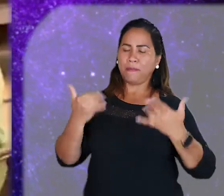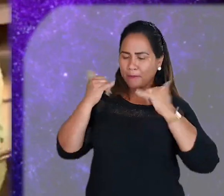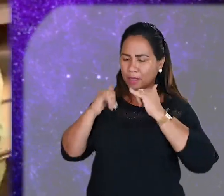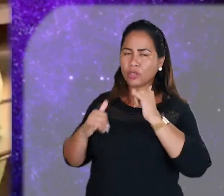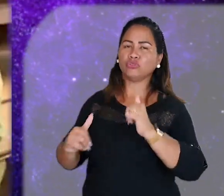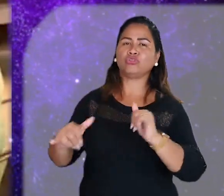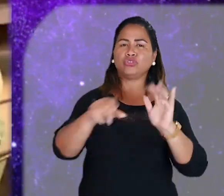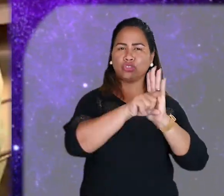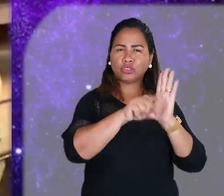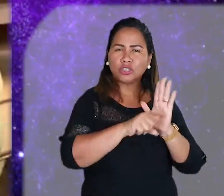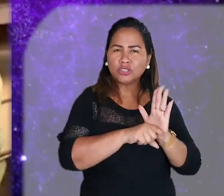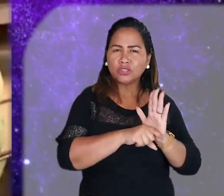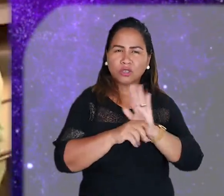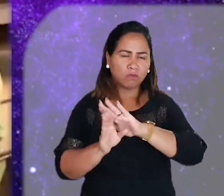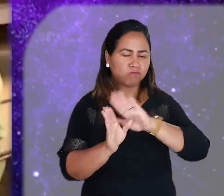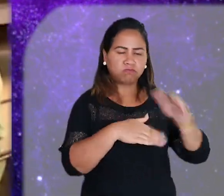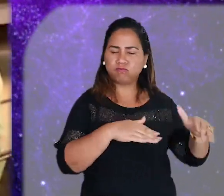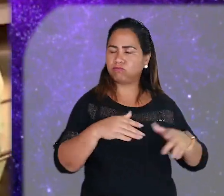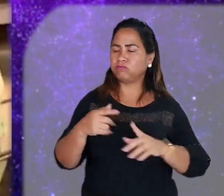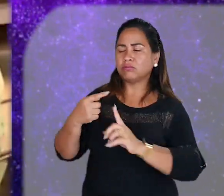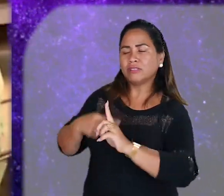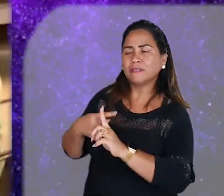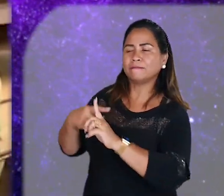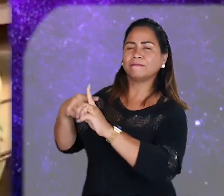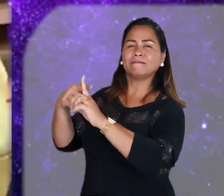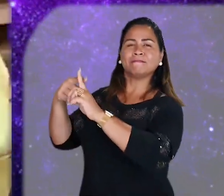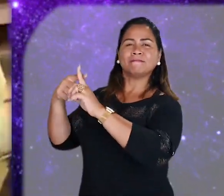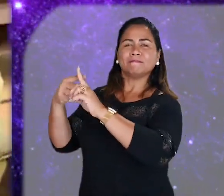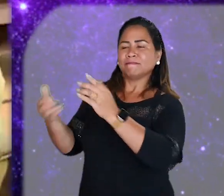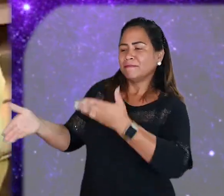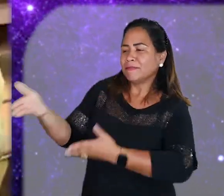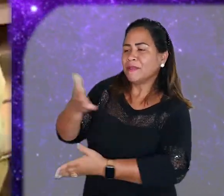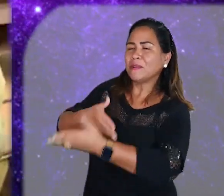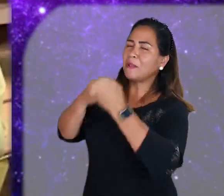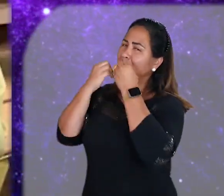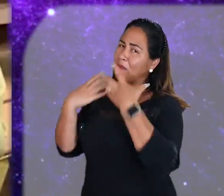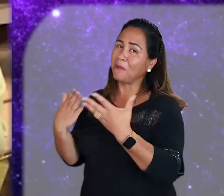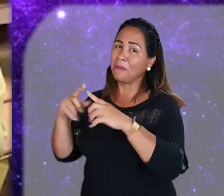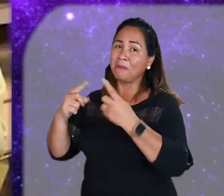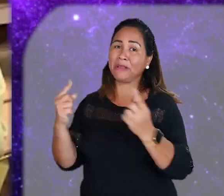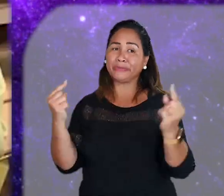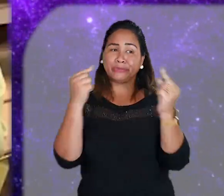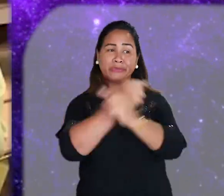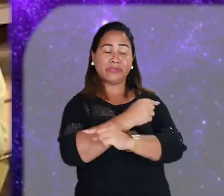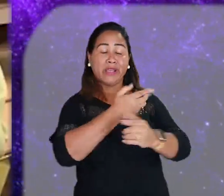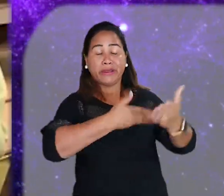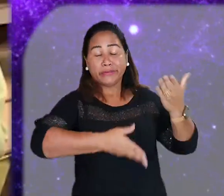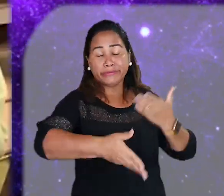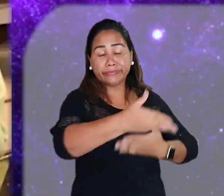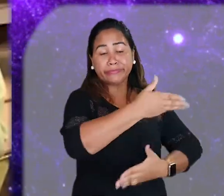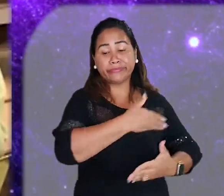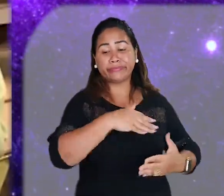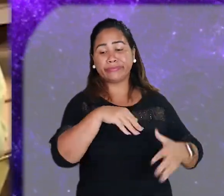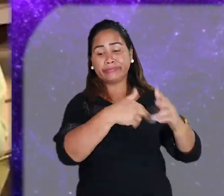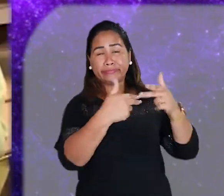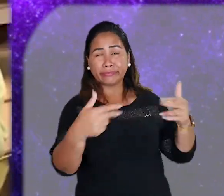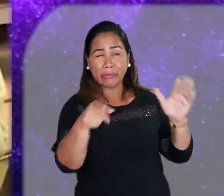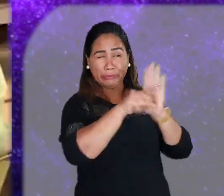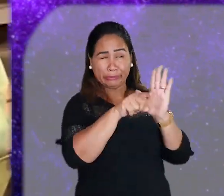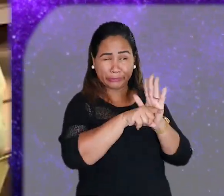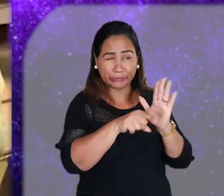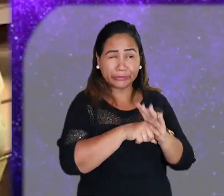aqui nesse Campo aqui no meio esse campo de energia e essa energia entre eu e ela está tomada de coisas ruins